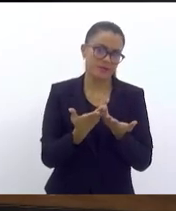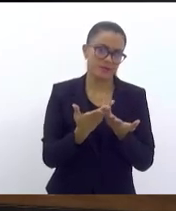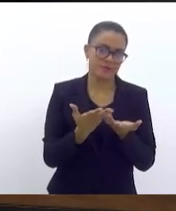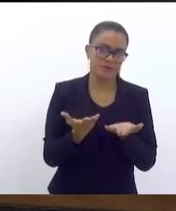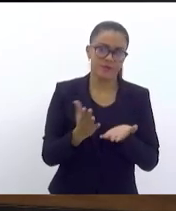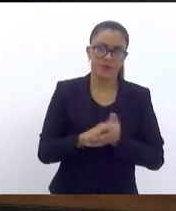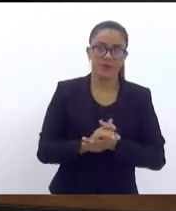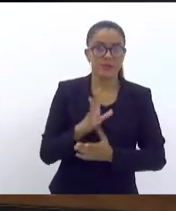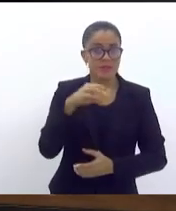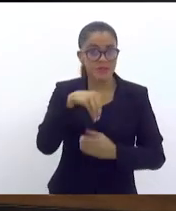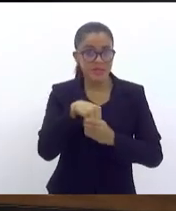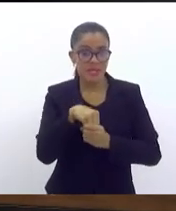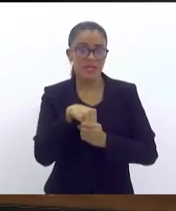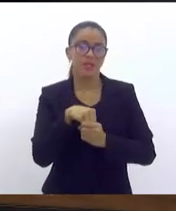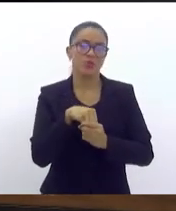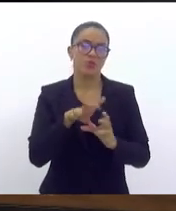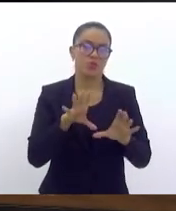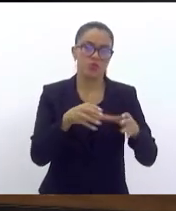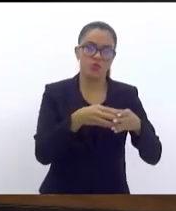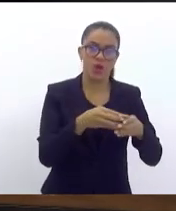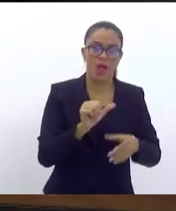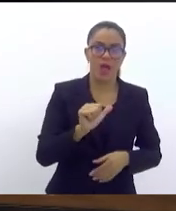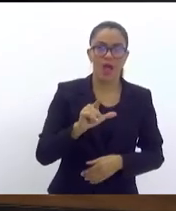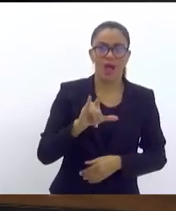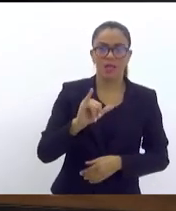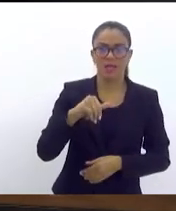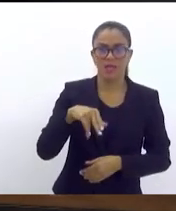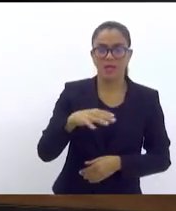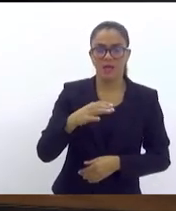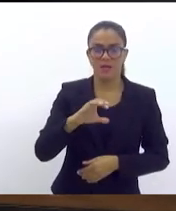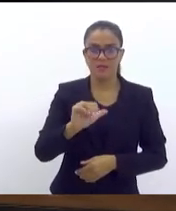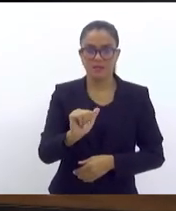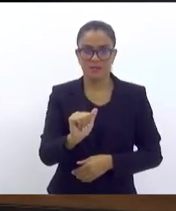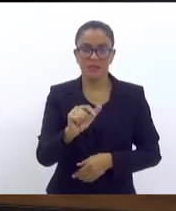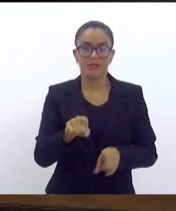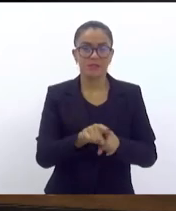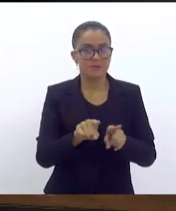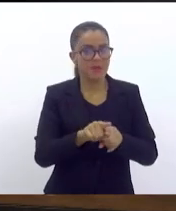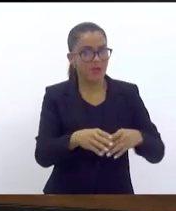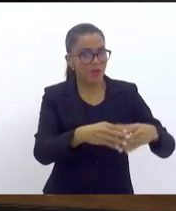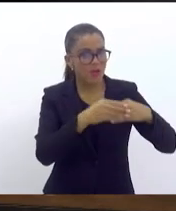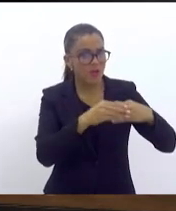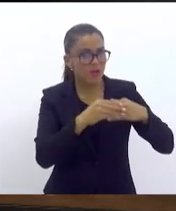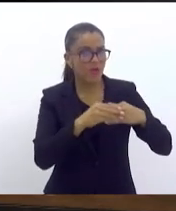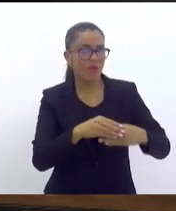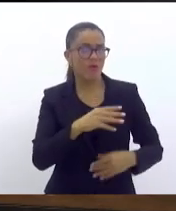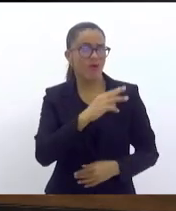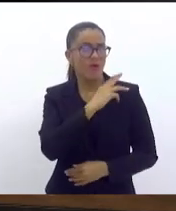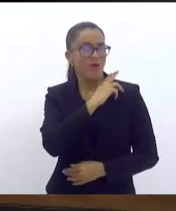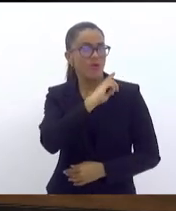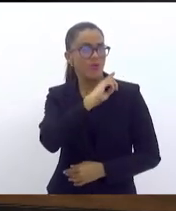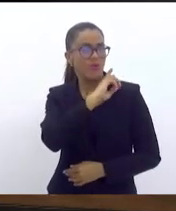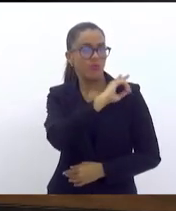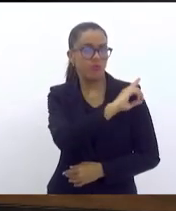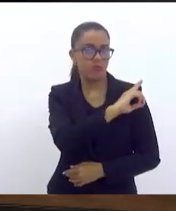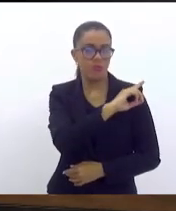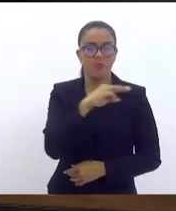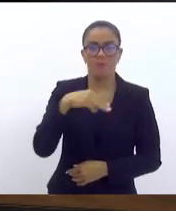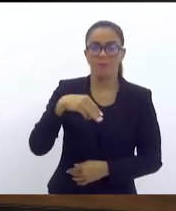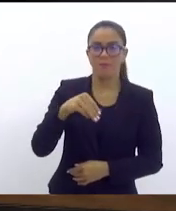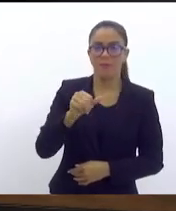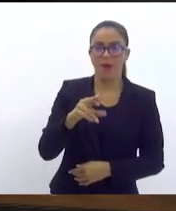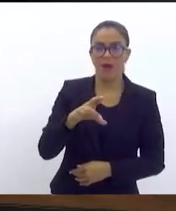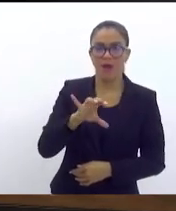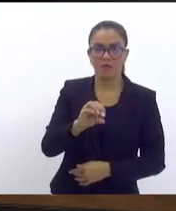caminho aqui dentro do bloco aliança cumprimentar também os coronéis o Coronel Muito obrigado pela presença Senhor Márcio